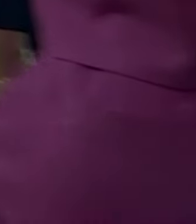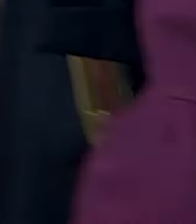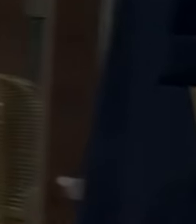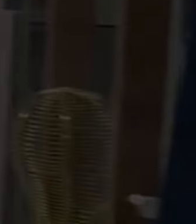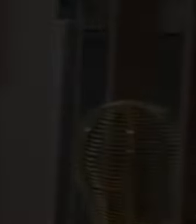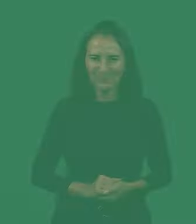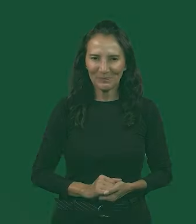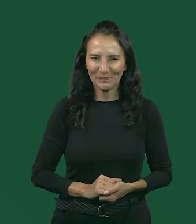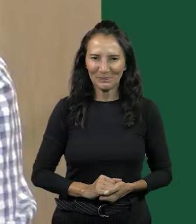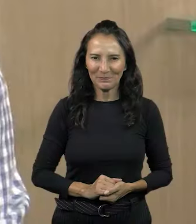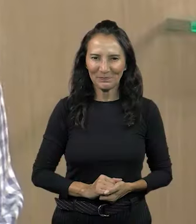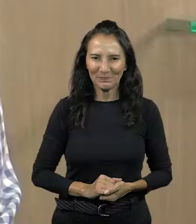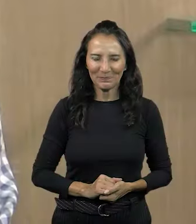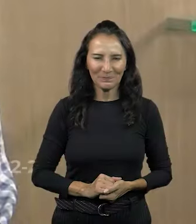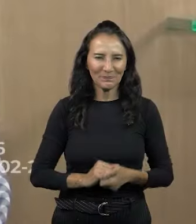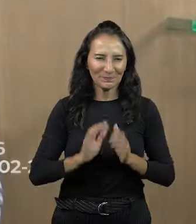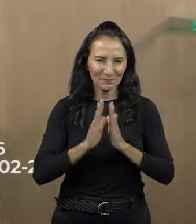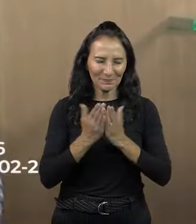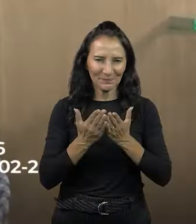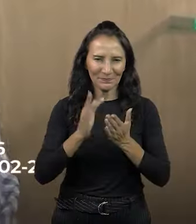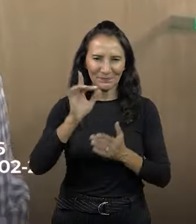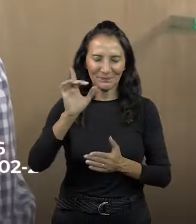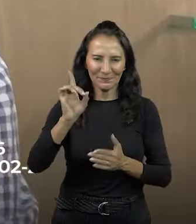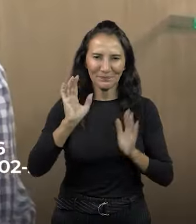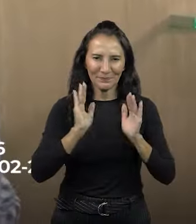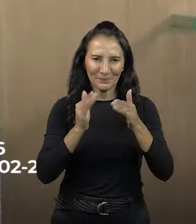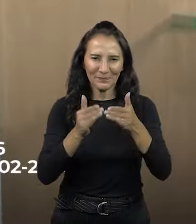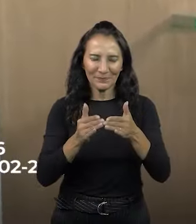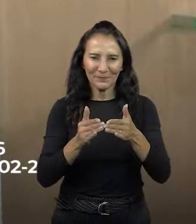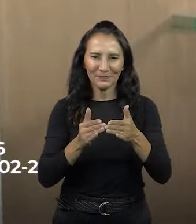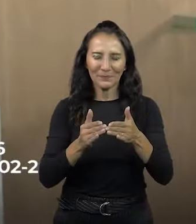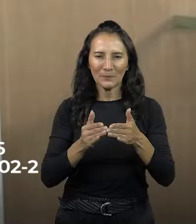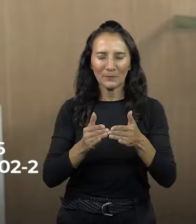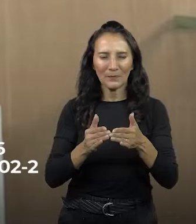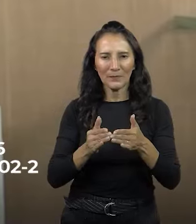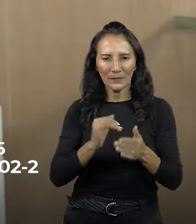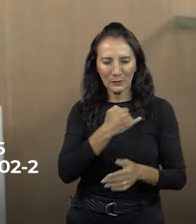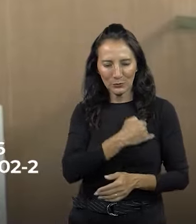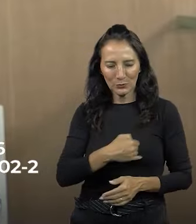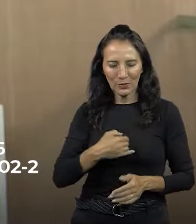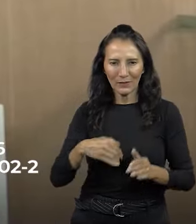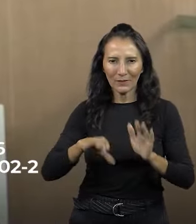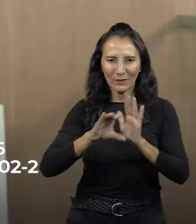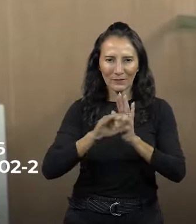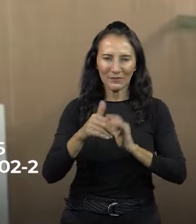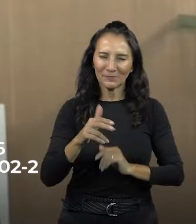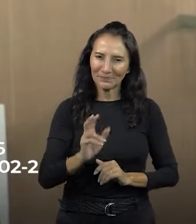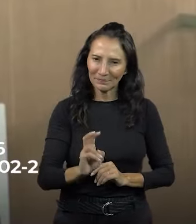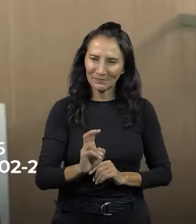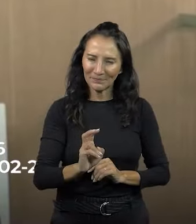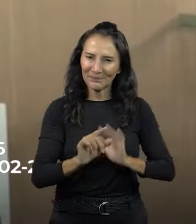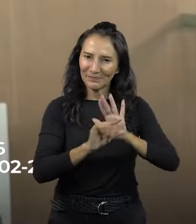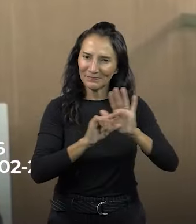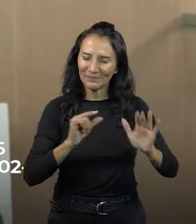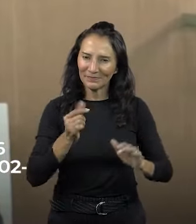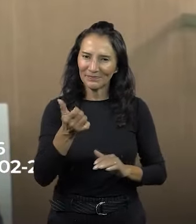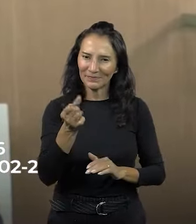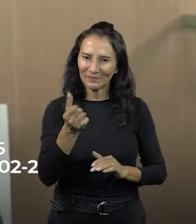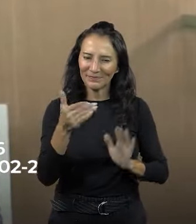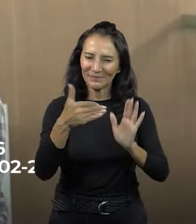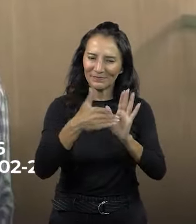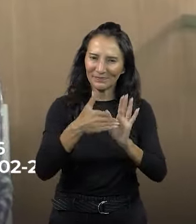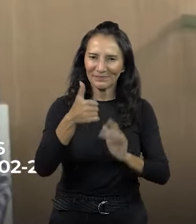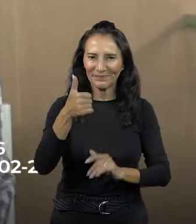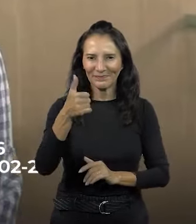Pastores Vamos à palavra de Deus então Evangelho de João Capítulo 15 Versículos 16